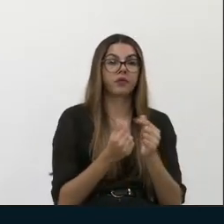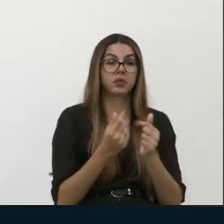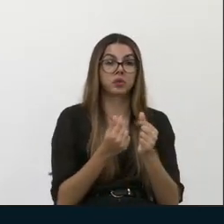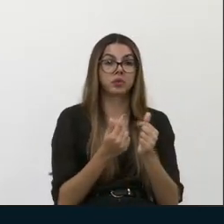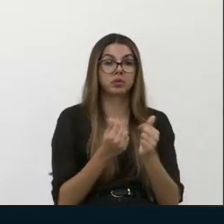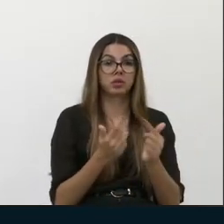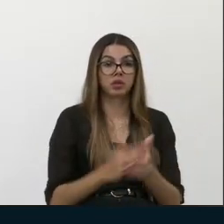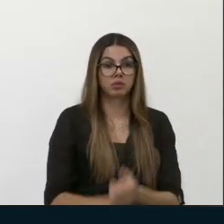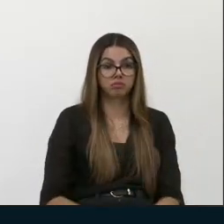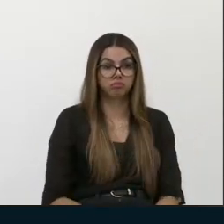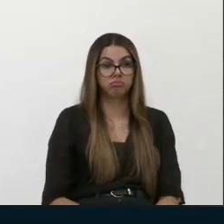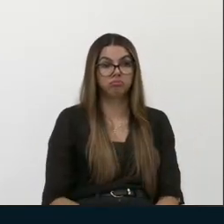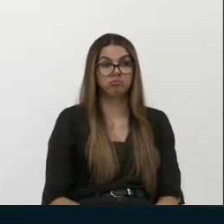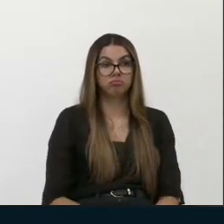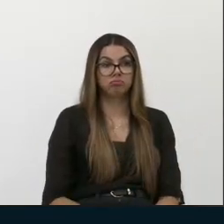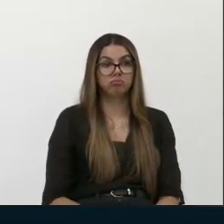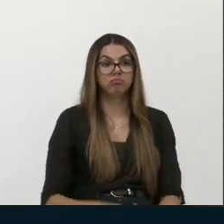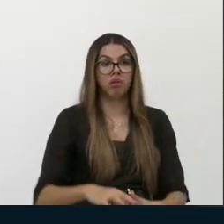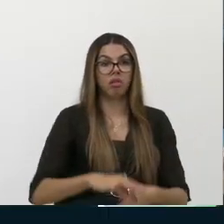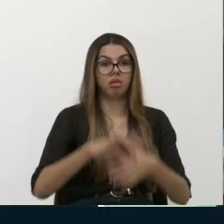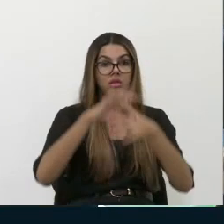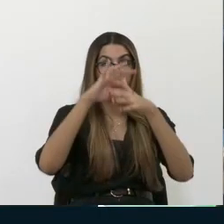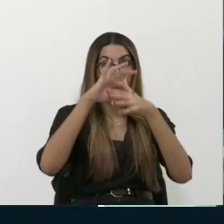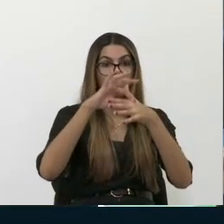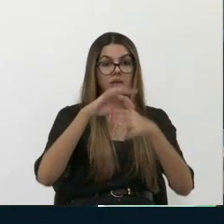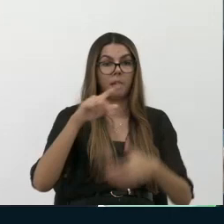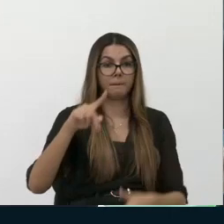dinheiro. Pela liderança do PSOL, senhor presidente.